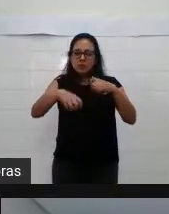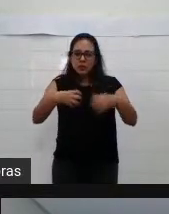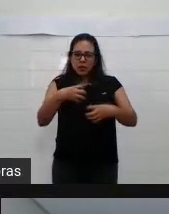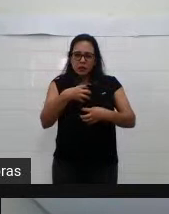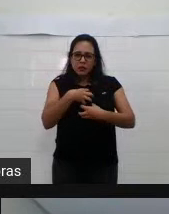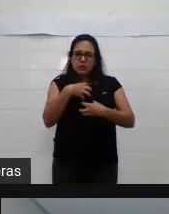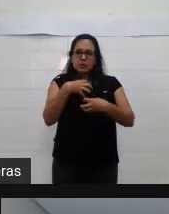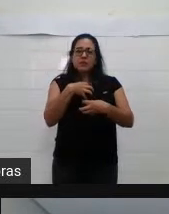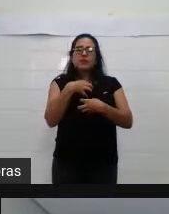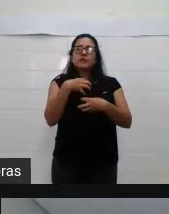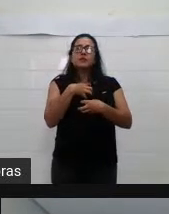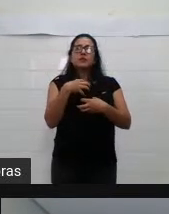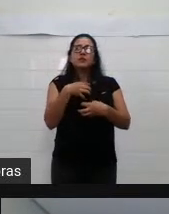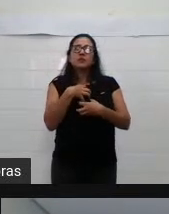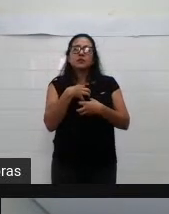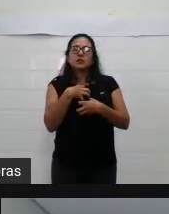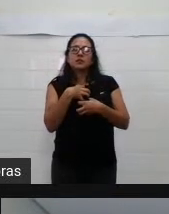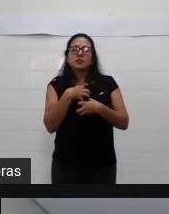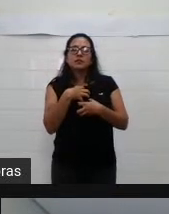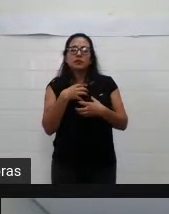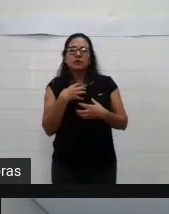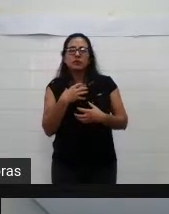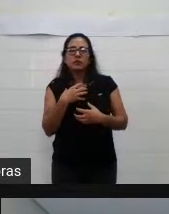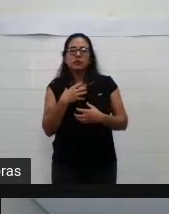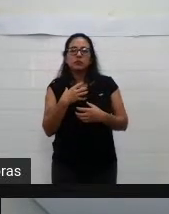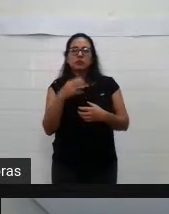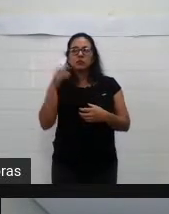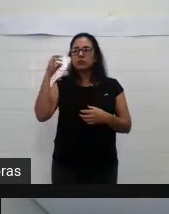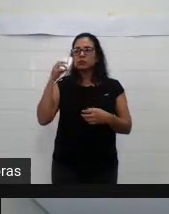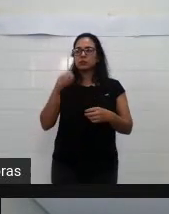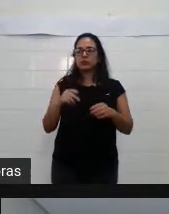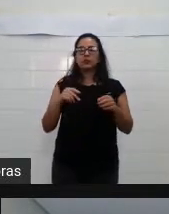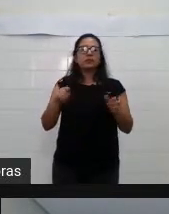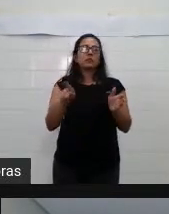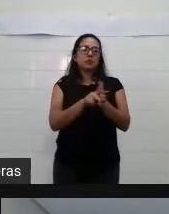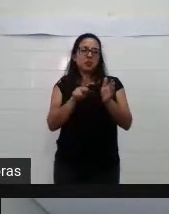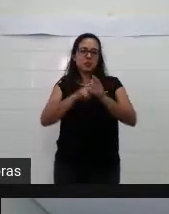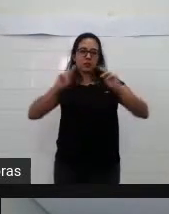enquanto que a sexualidade é uma questão cultural?